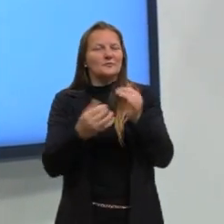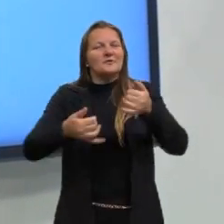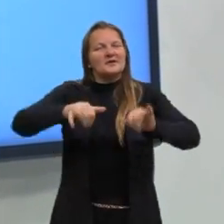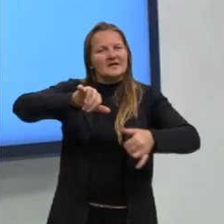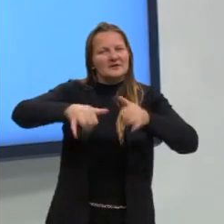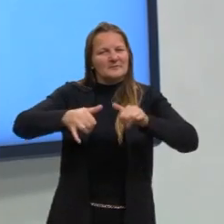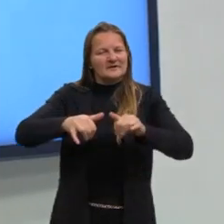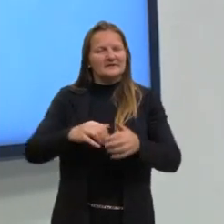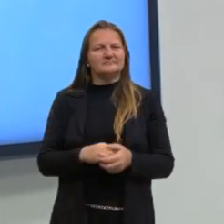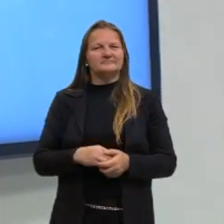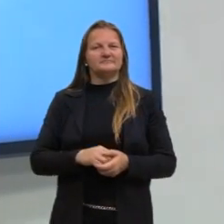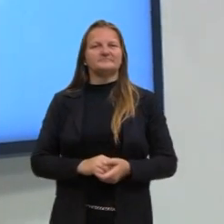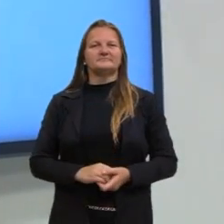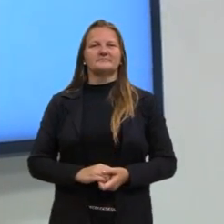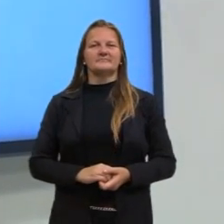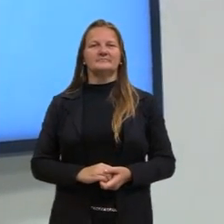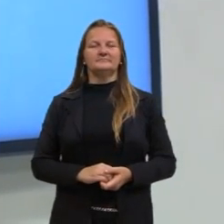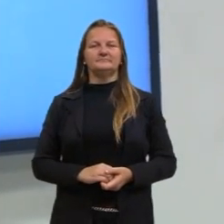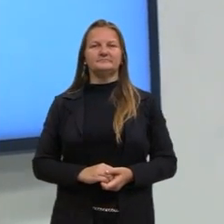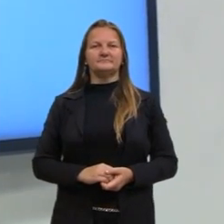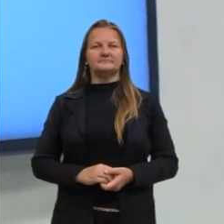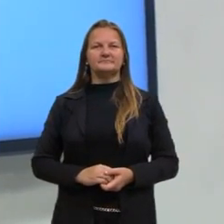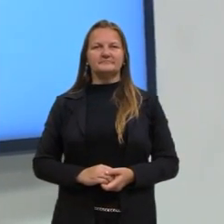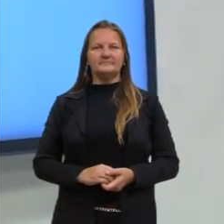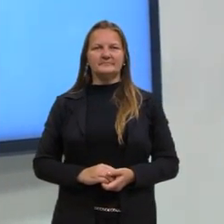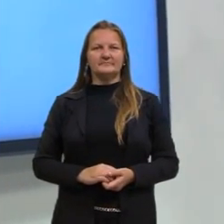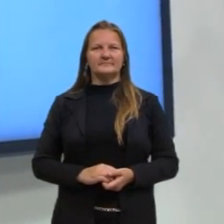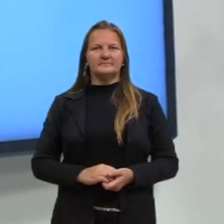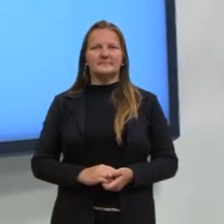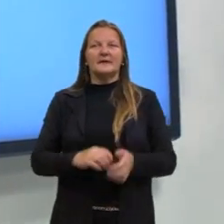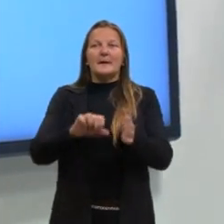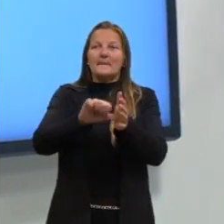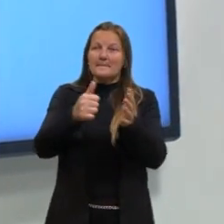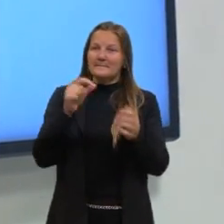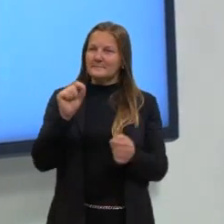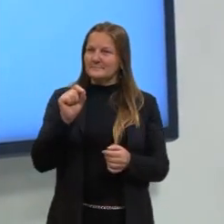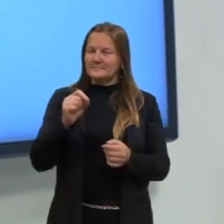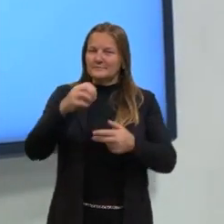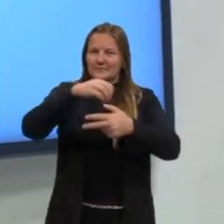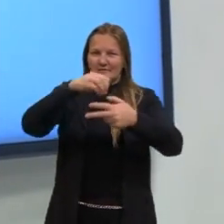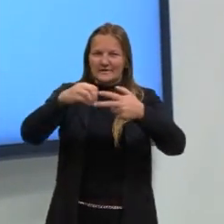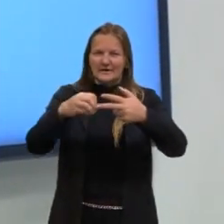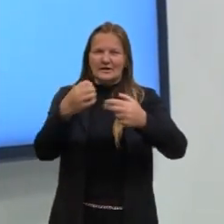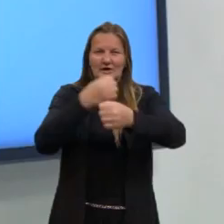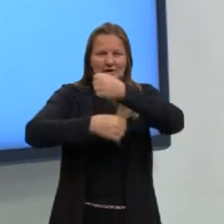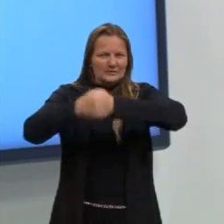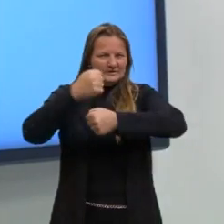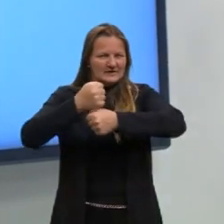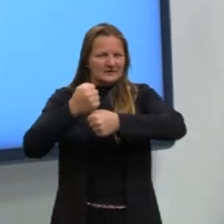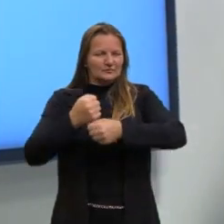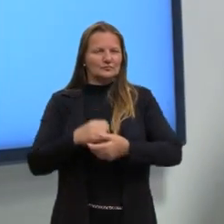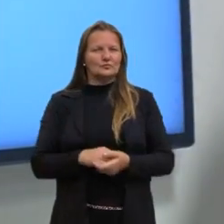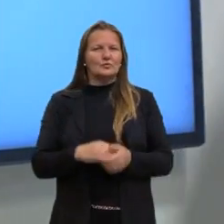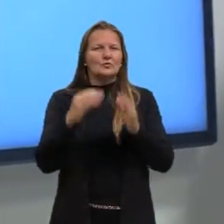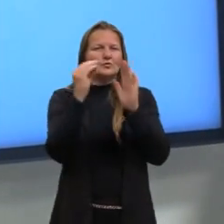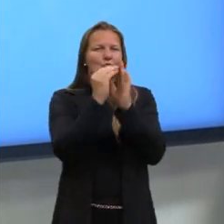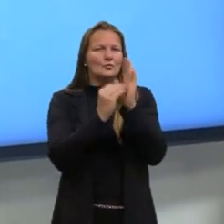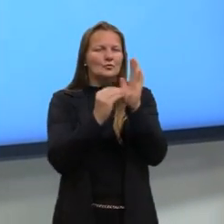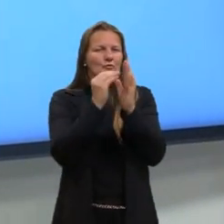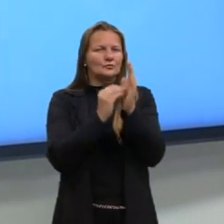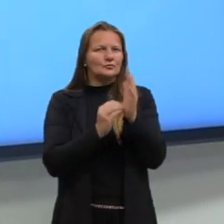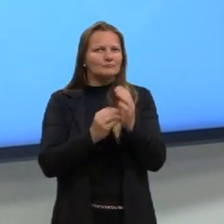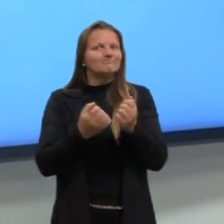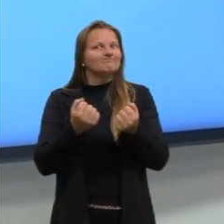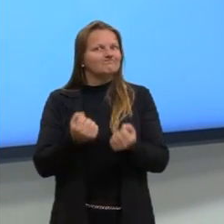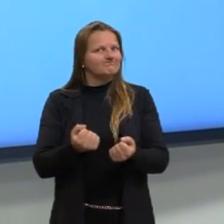que nós trabalhamos nas últimas aulas primeiro do Enem do ano passado ele é um conteúdo bem denso